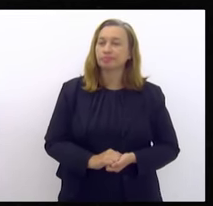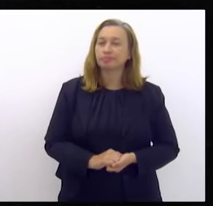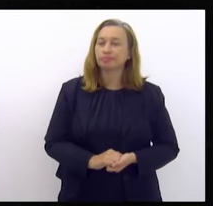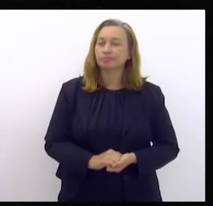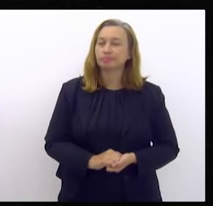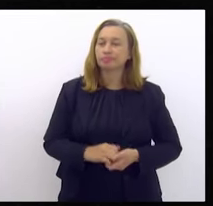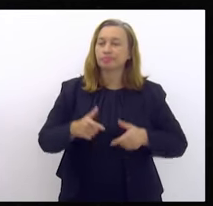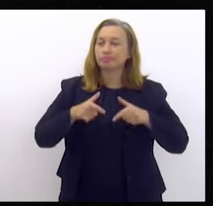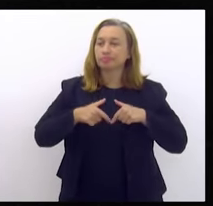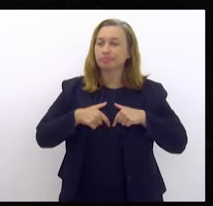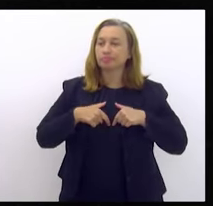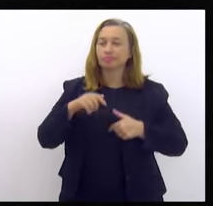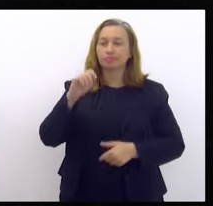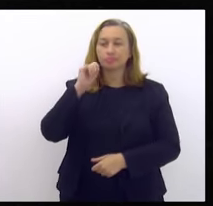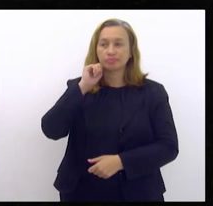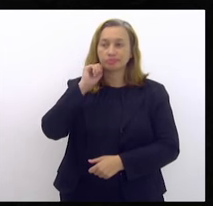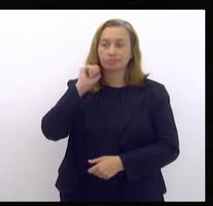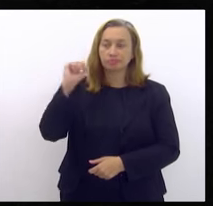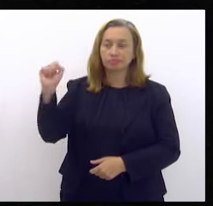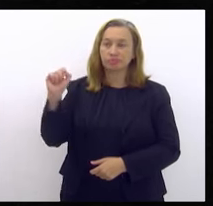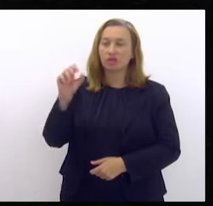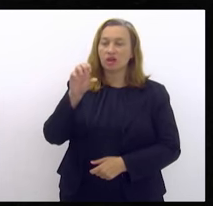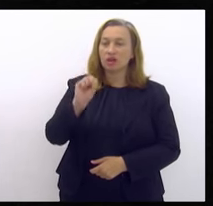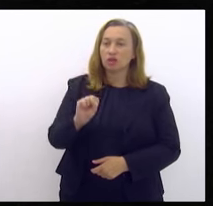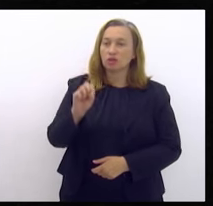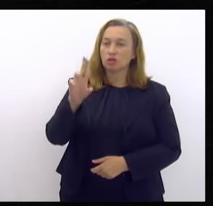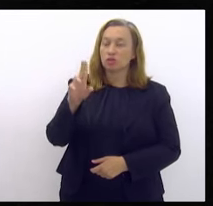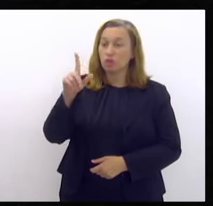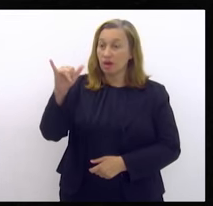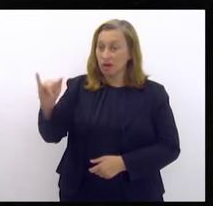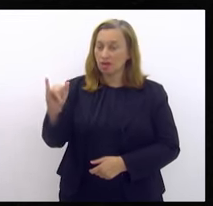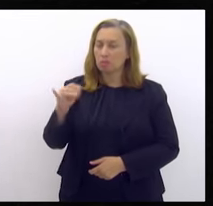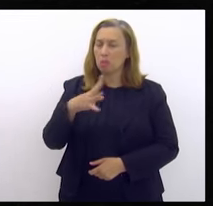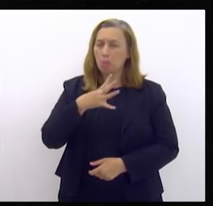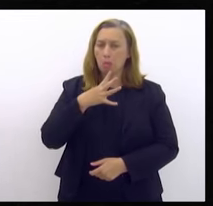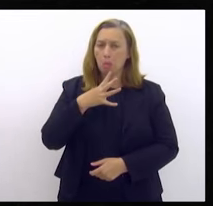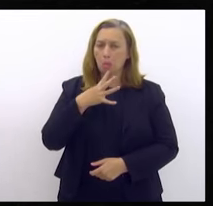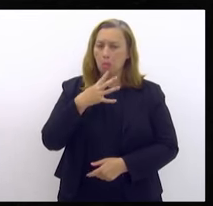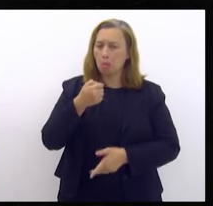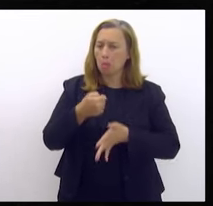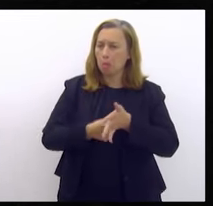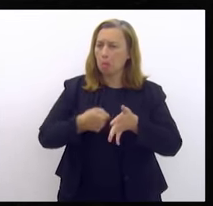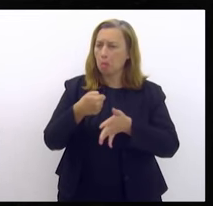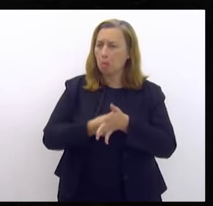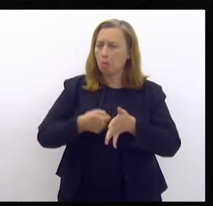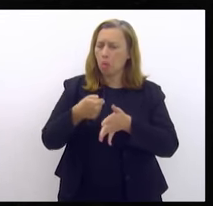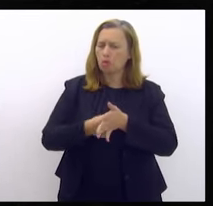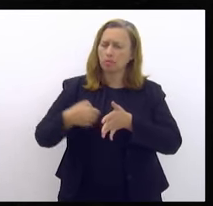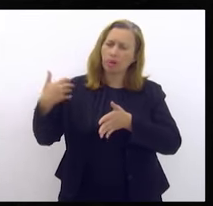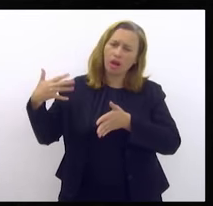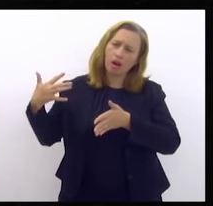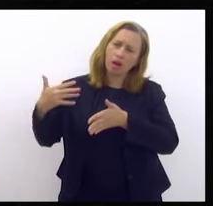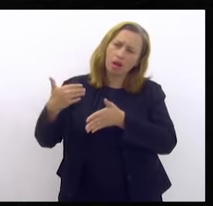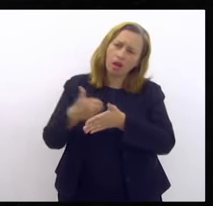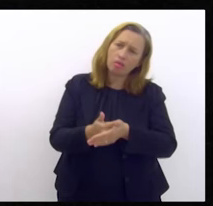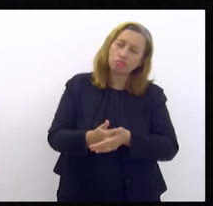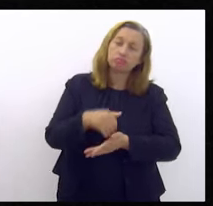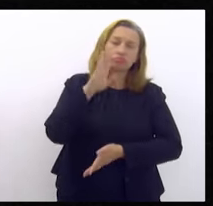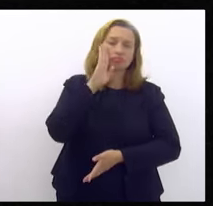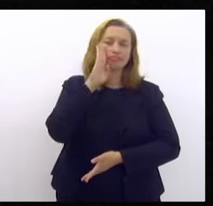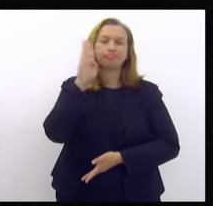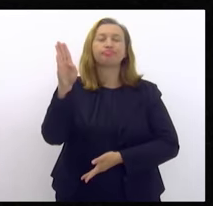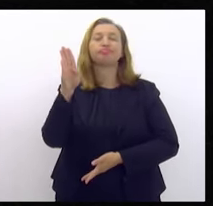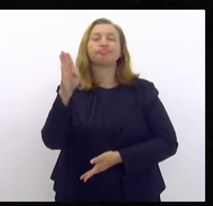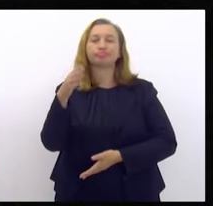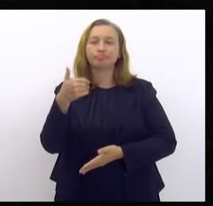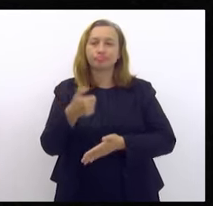a medalha Tiradentes a Sueli Carneiro, é um reconhecimento de uma luta incansável e fundamental